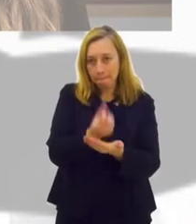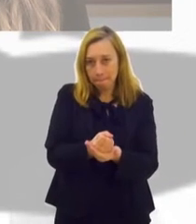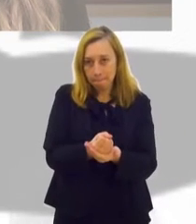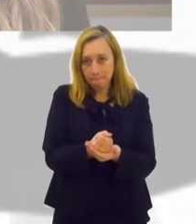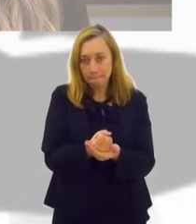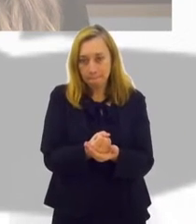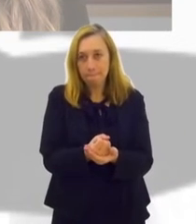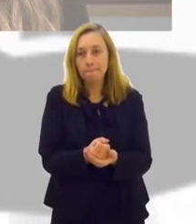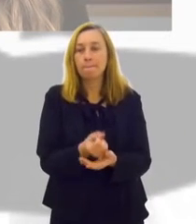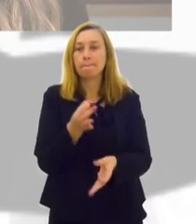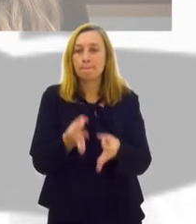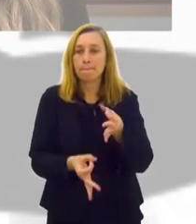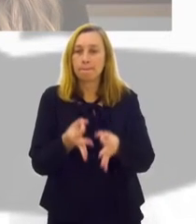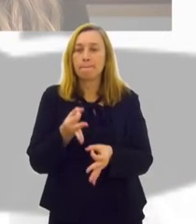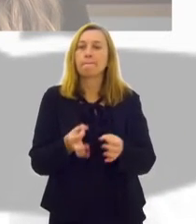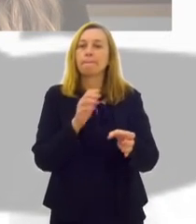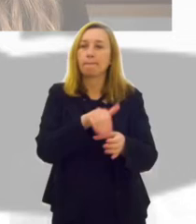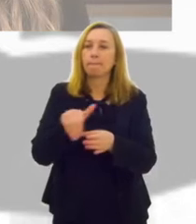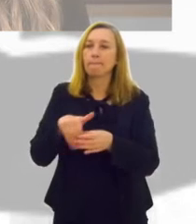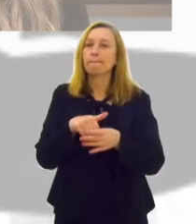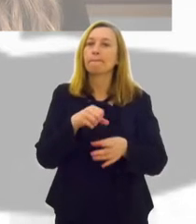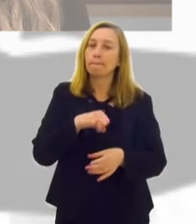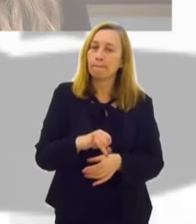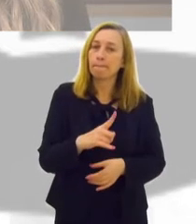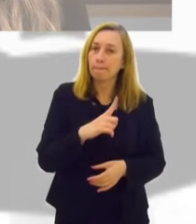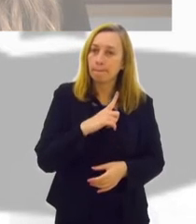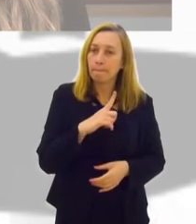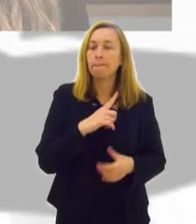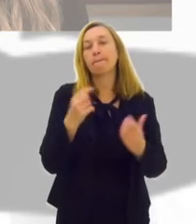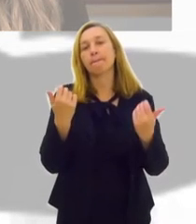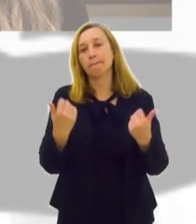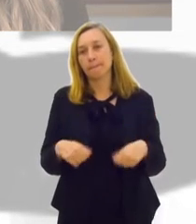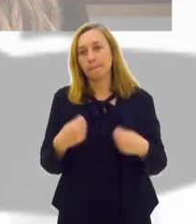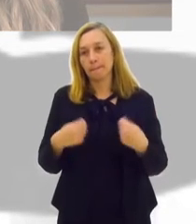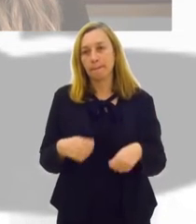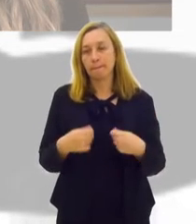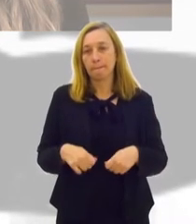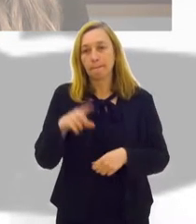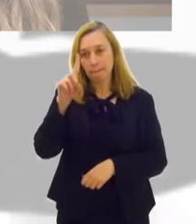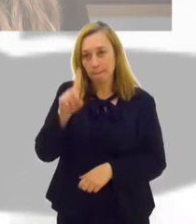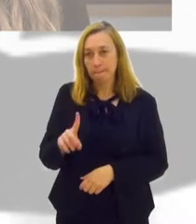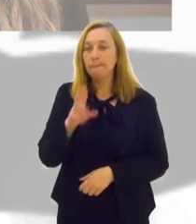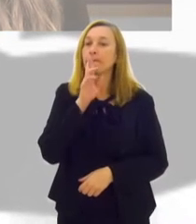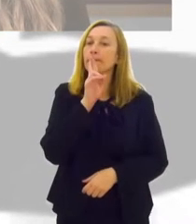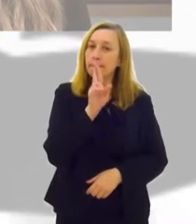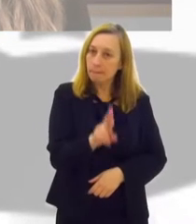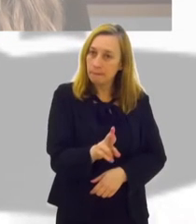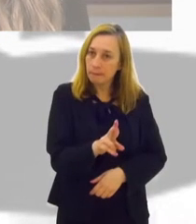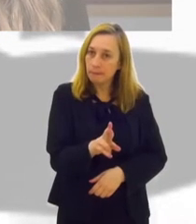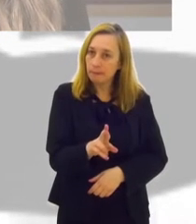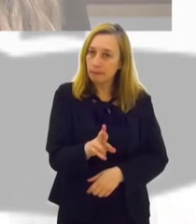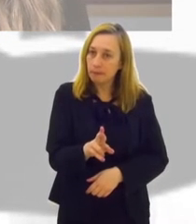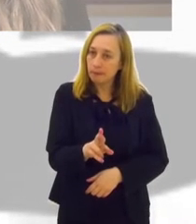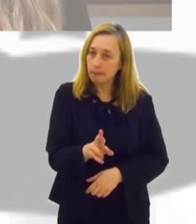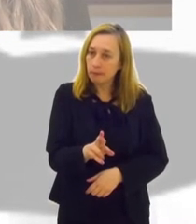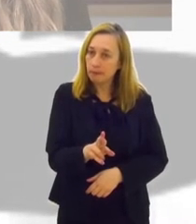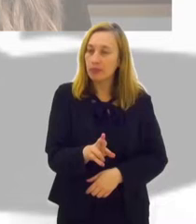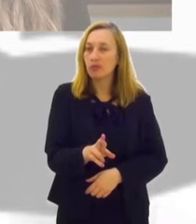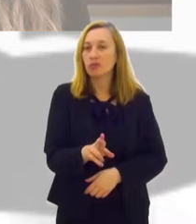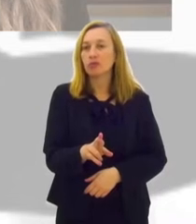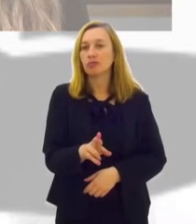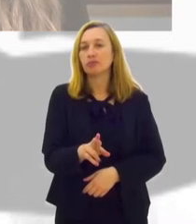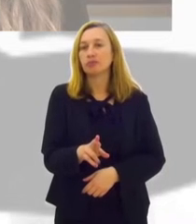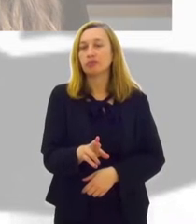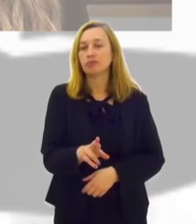são cadastradas perante a Justiça Eleitoral para, se houver a necessidade de um direito de resposta a